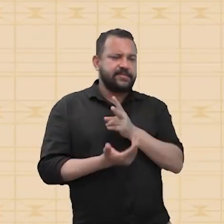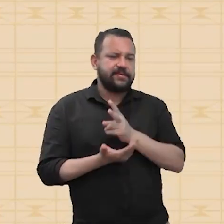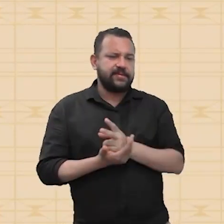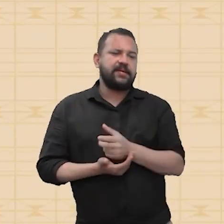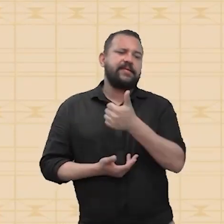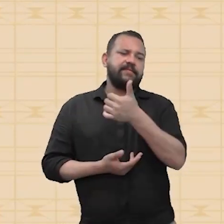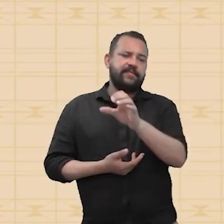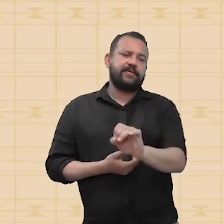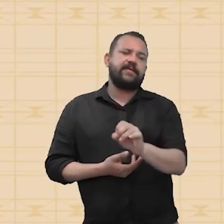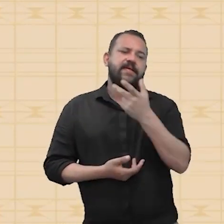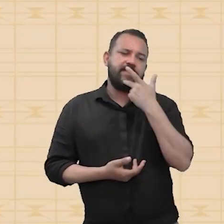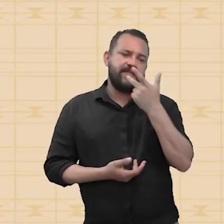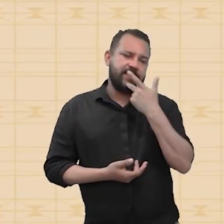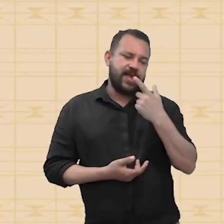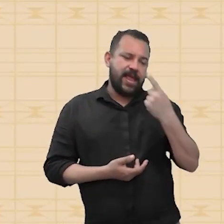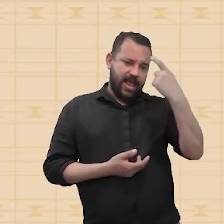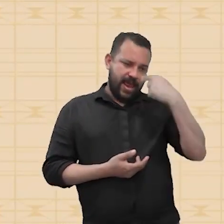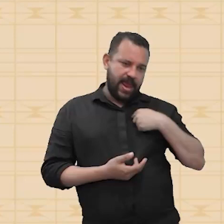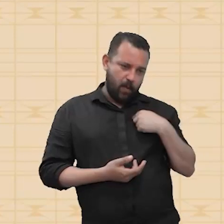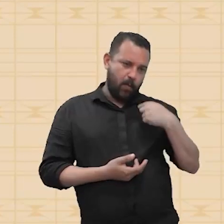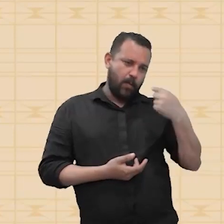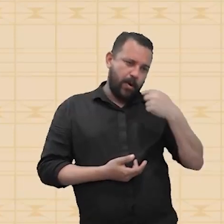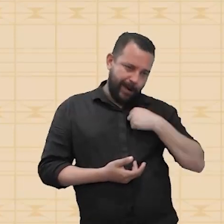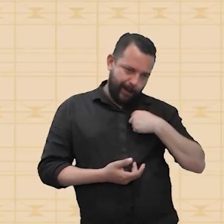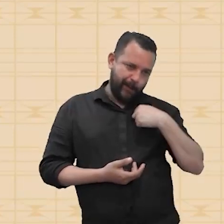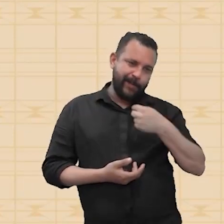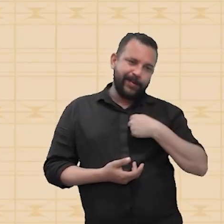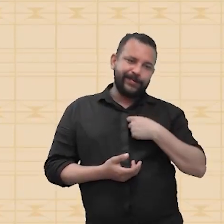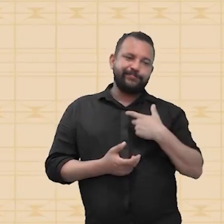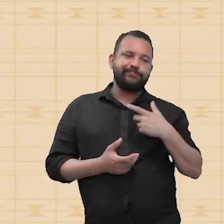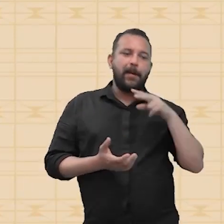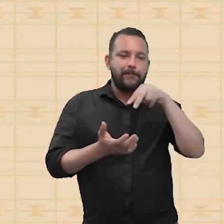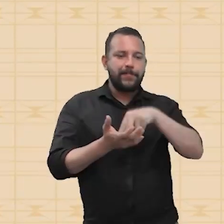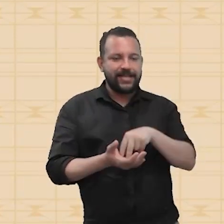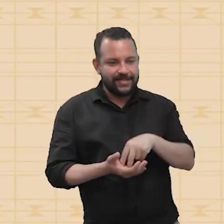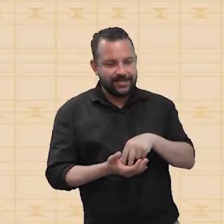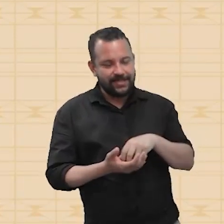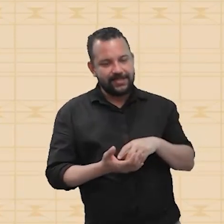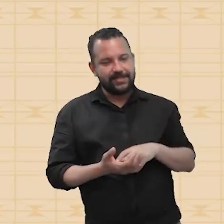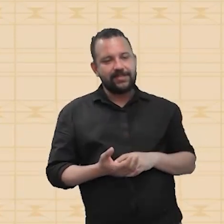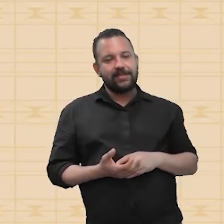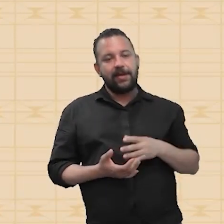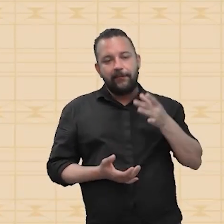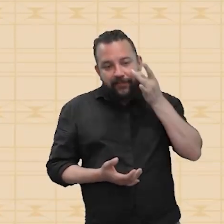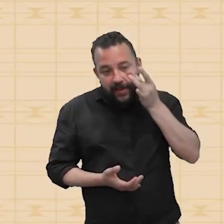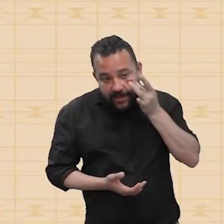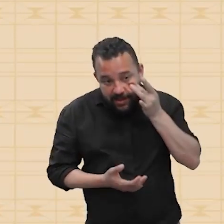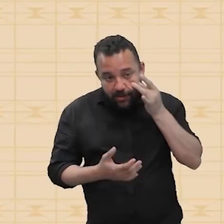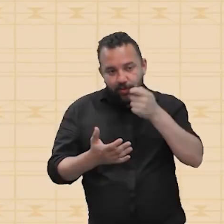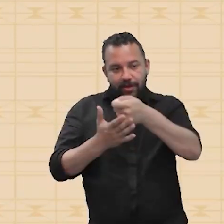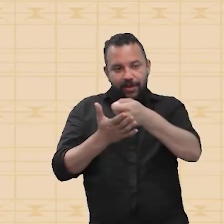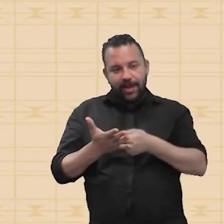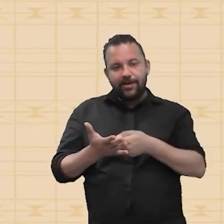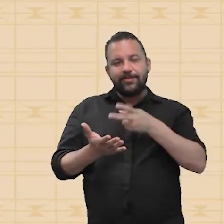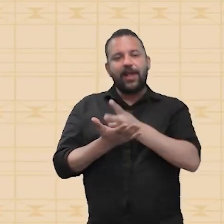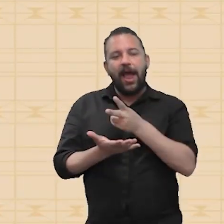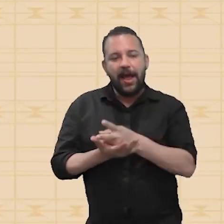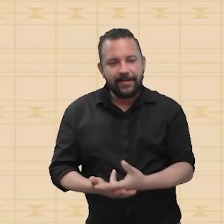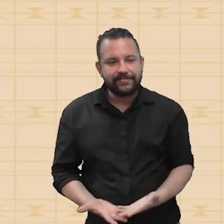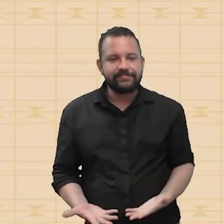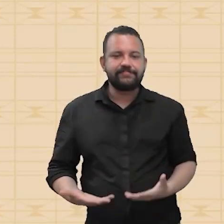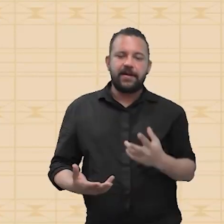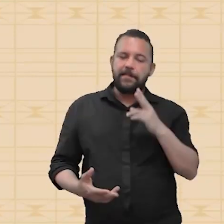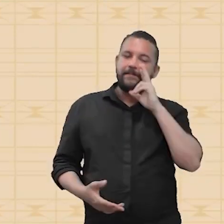músicas, sempre o eu estará presente. O meu, o minha. Então, dá uma olhada aí nessa música